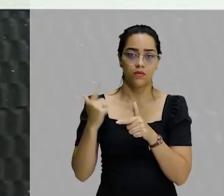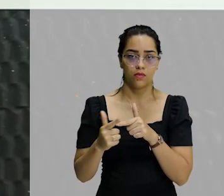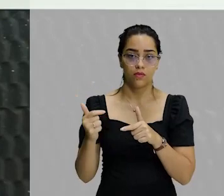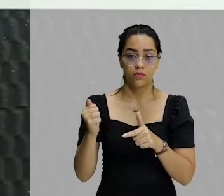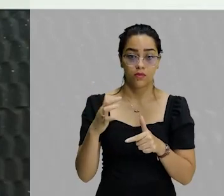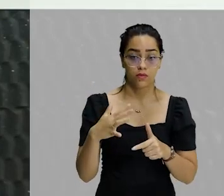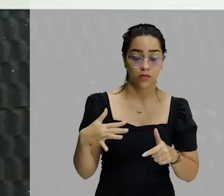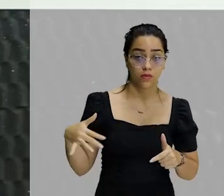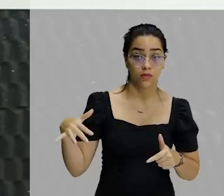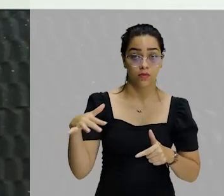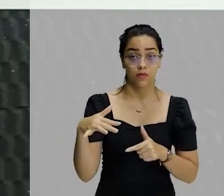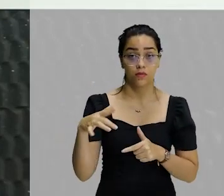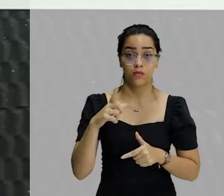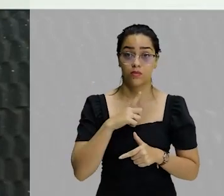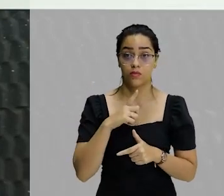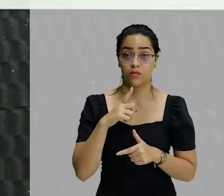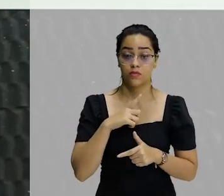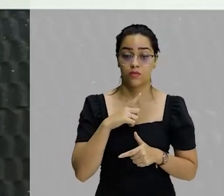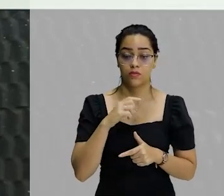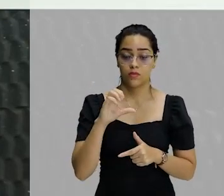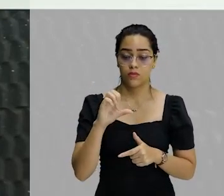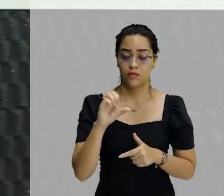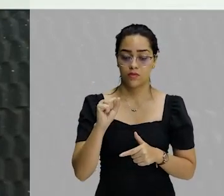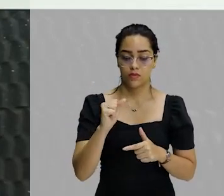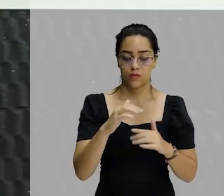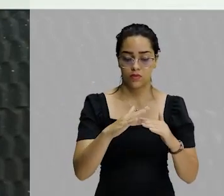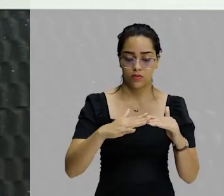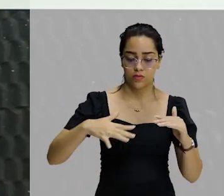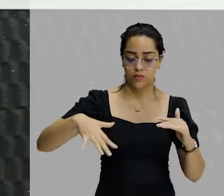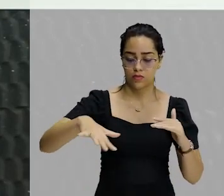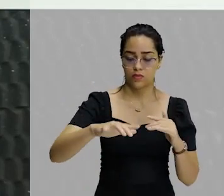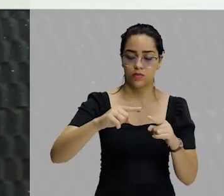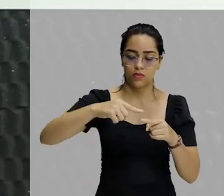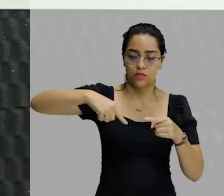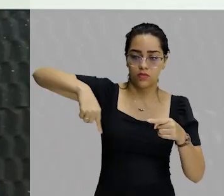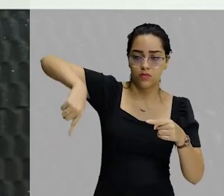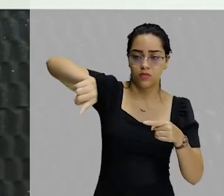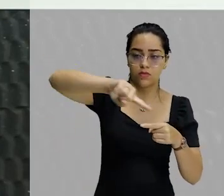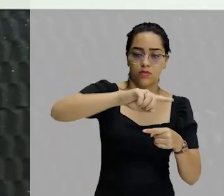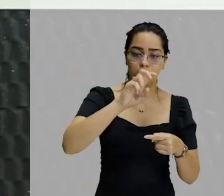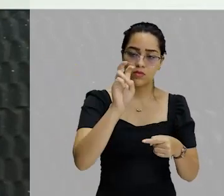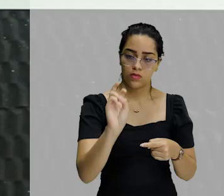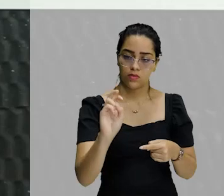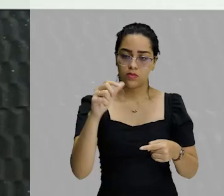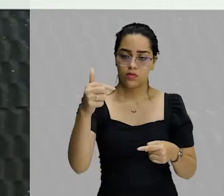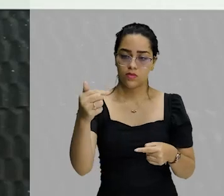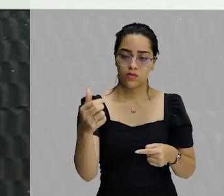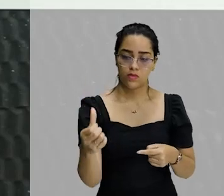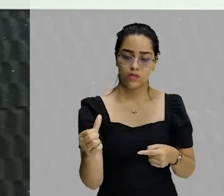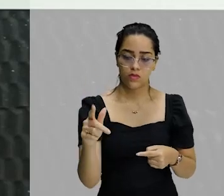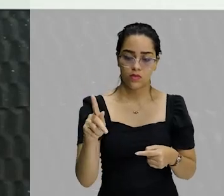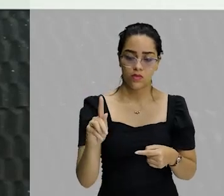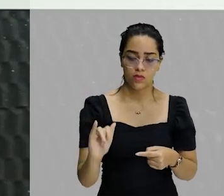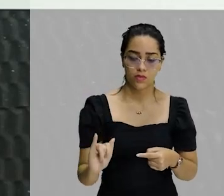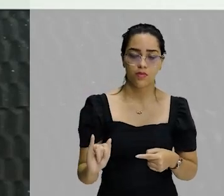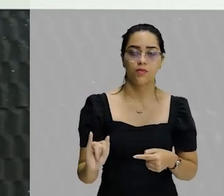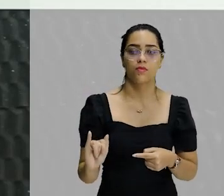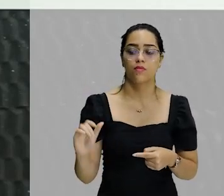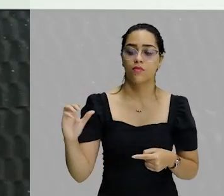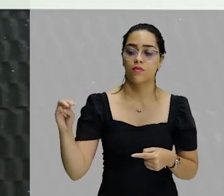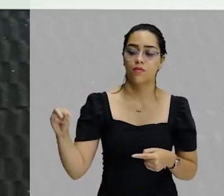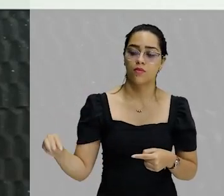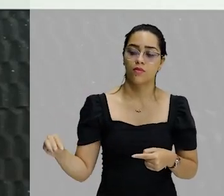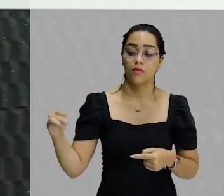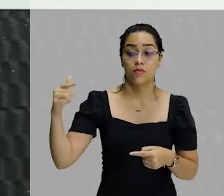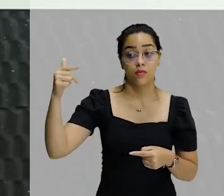área da superfície dessa esfera é 576 π